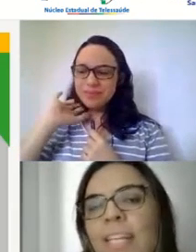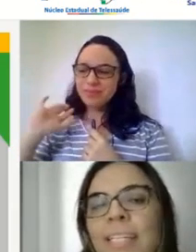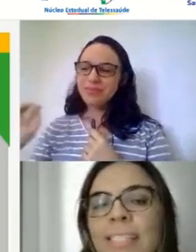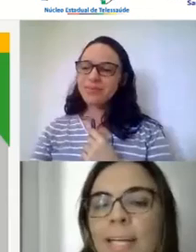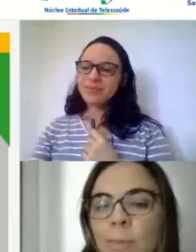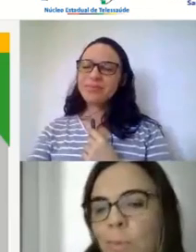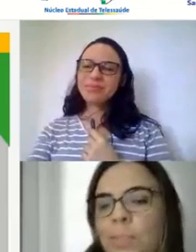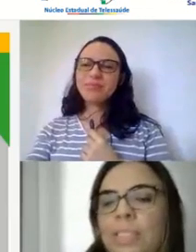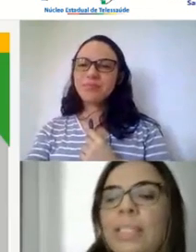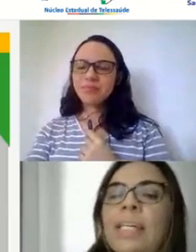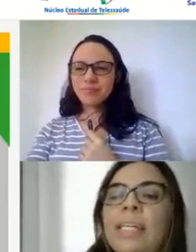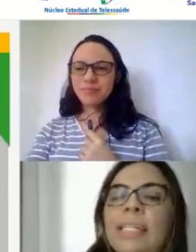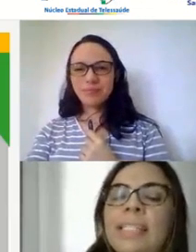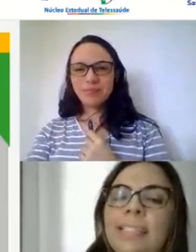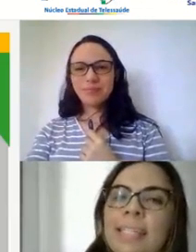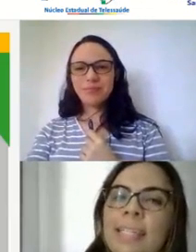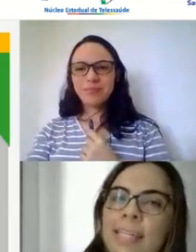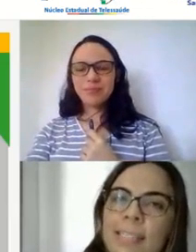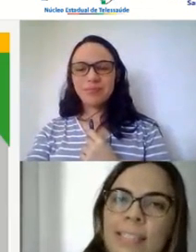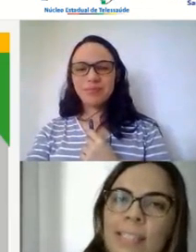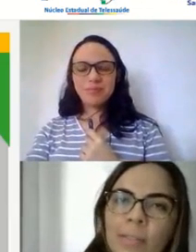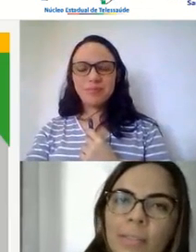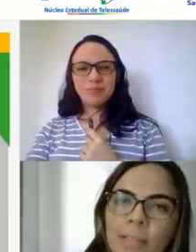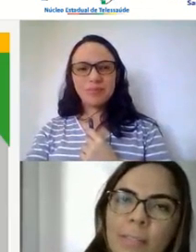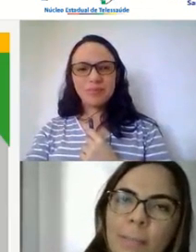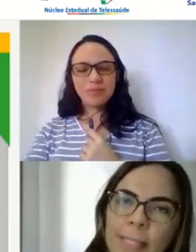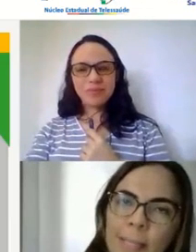da secretaria estadual